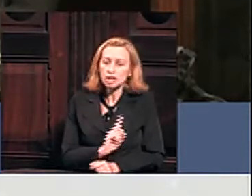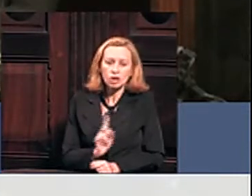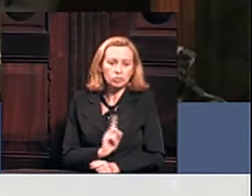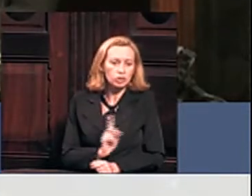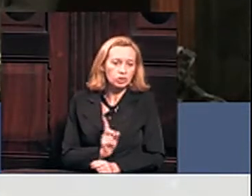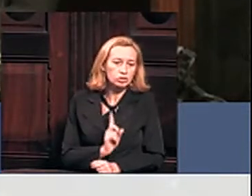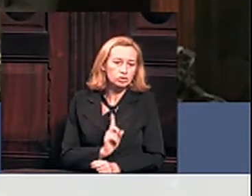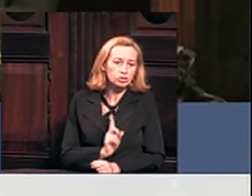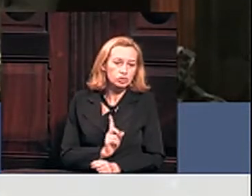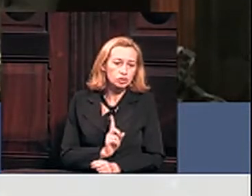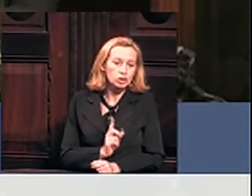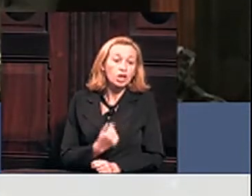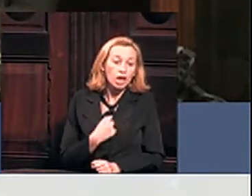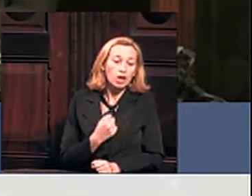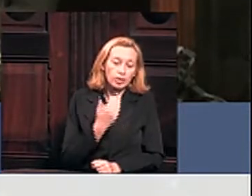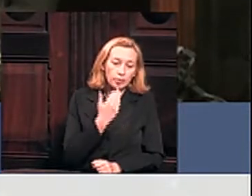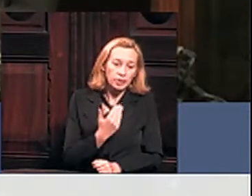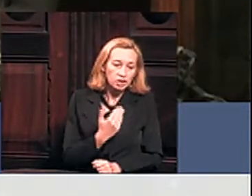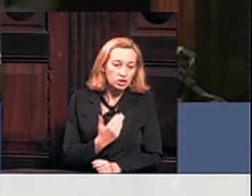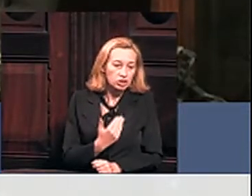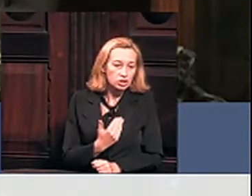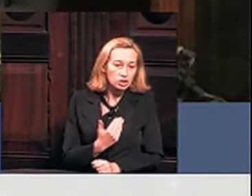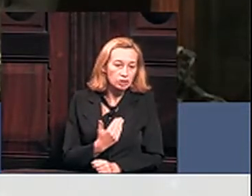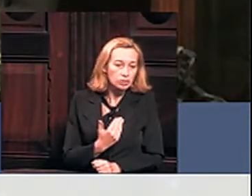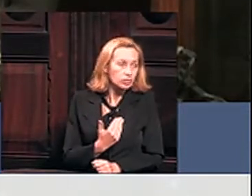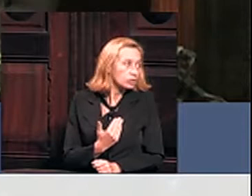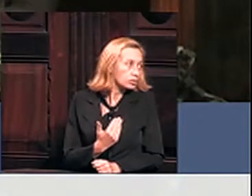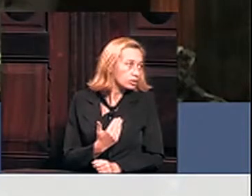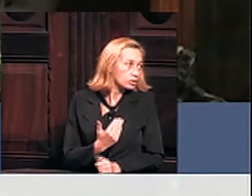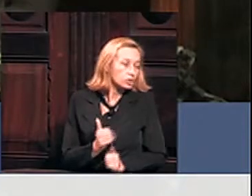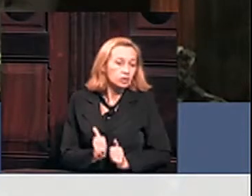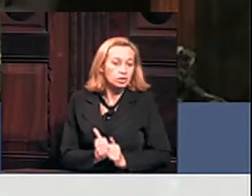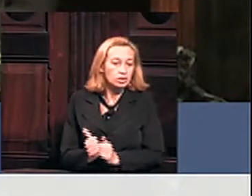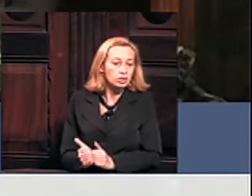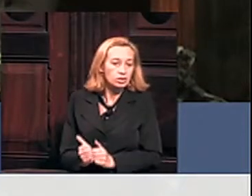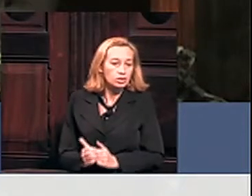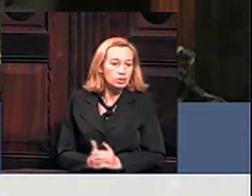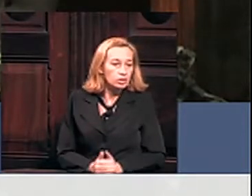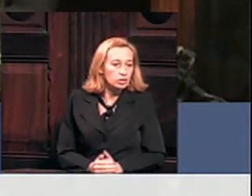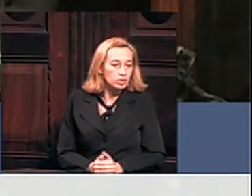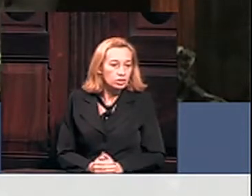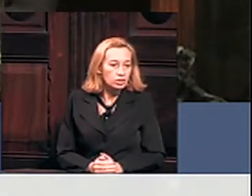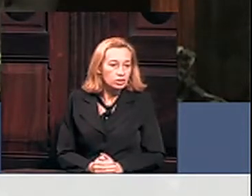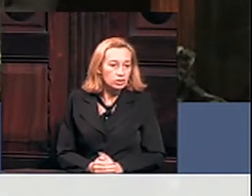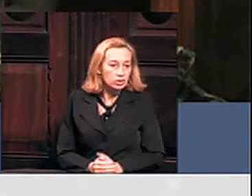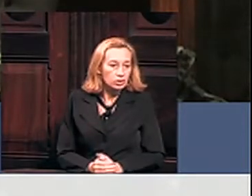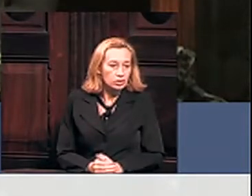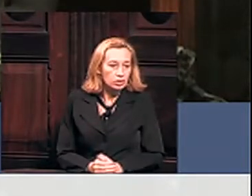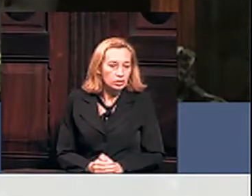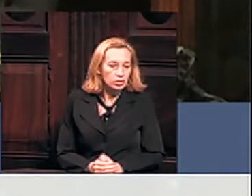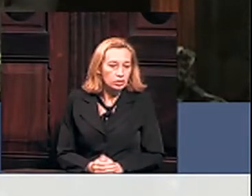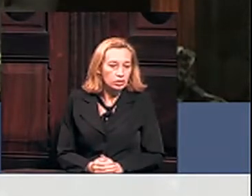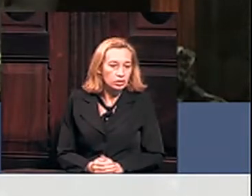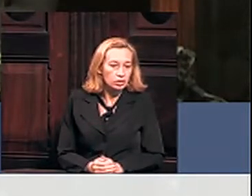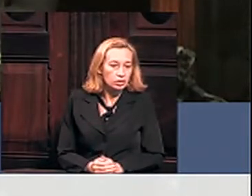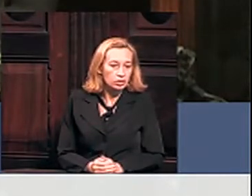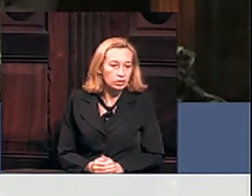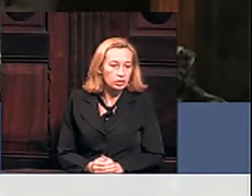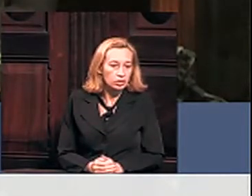pedir verificação, nós votamos. Eu, inclusive, ia pedir... Não. No encaminhamento, mas nós votamos. Pelo PC do Não. Votamos salvo destaques. Não, salvo